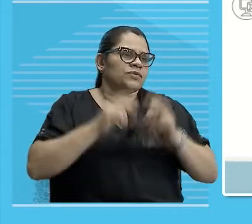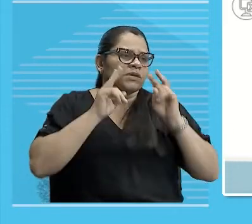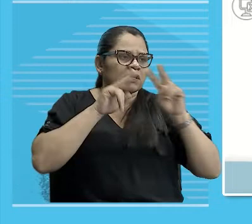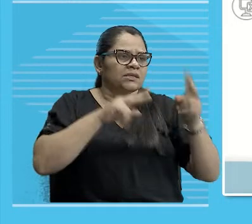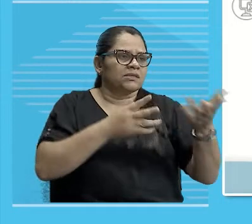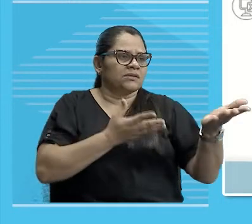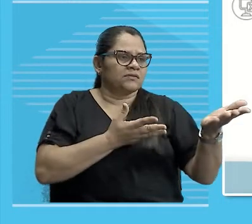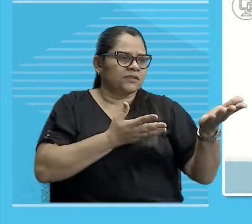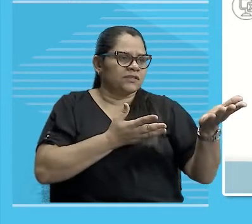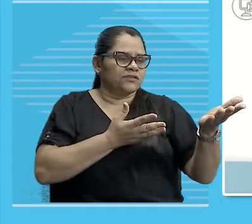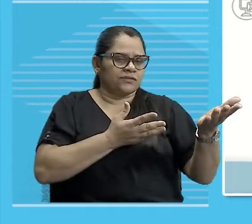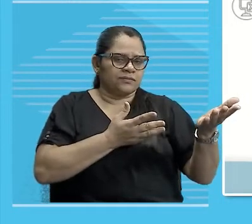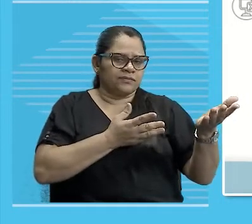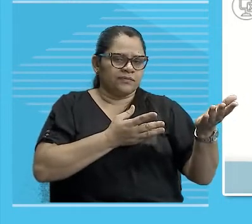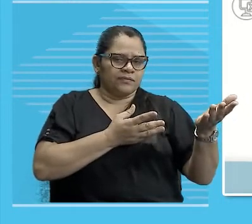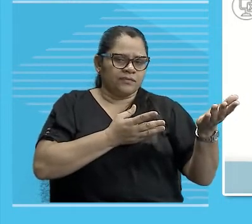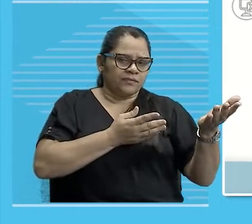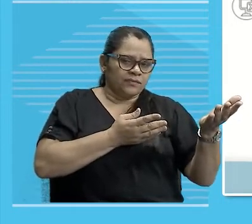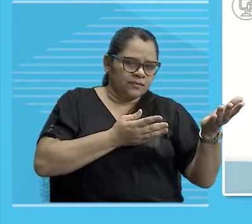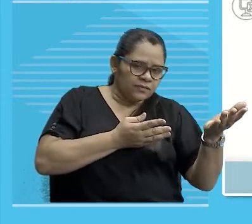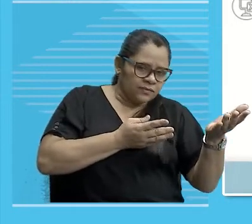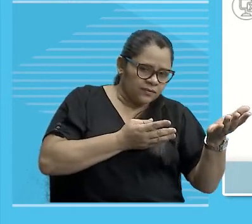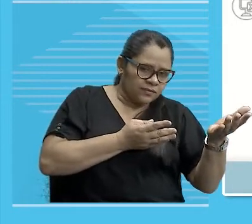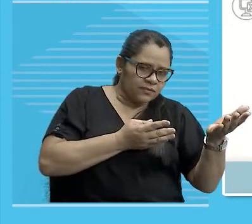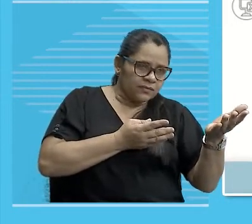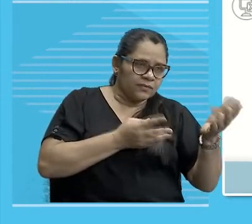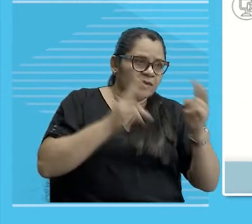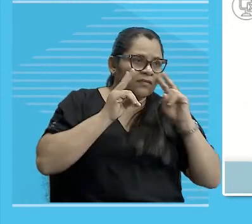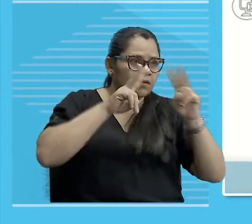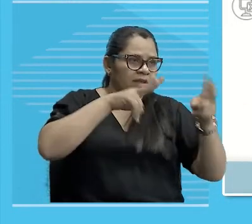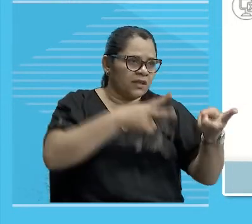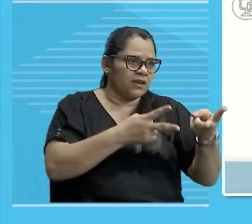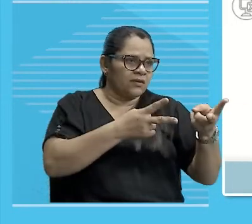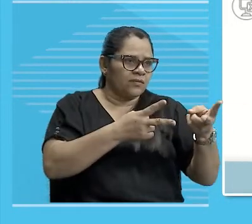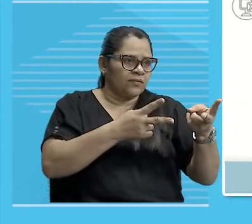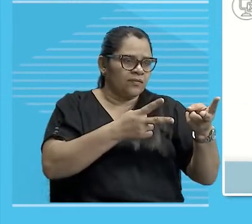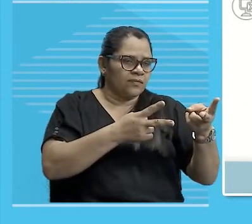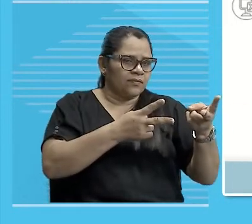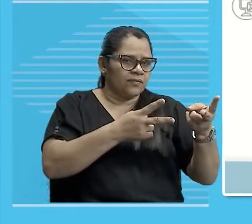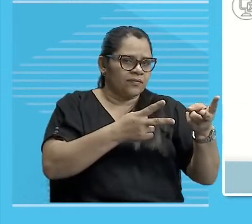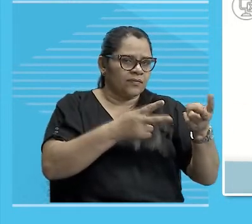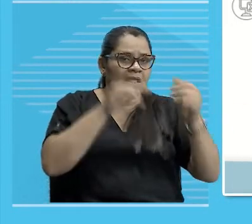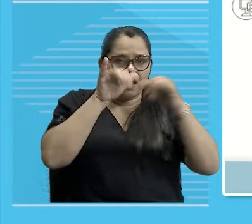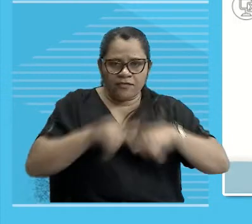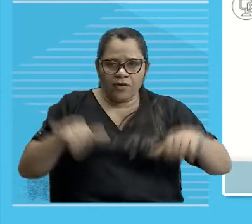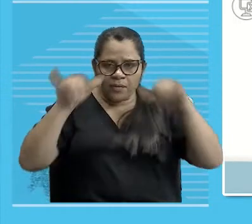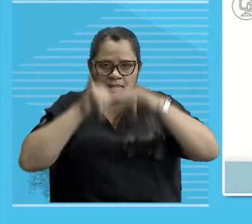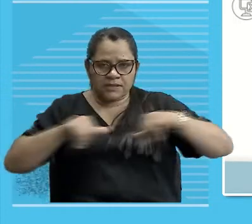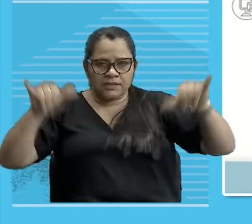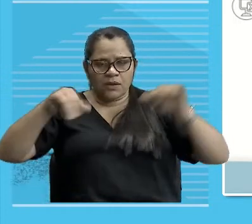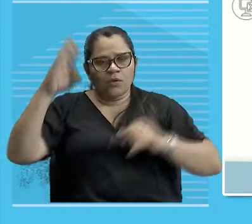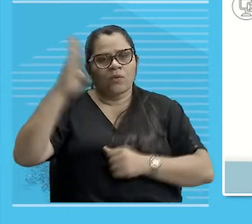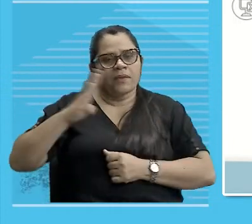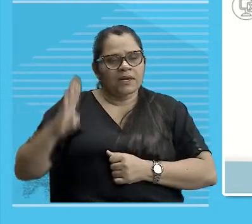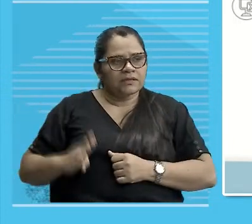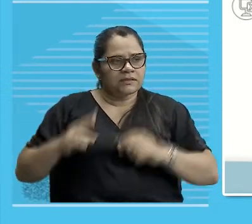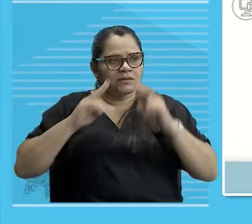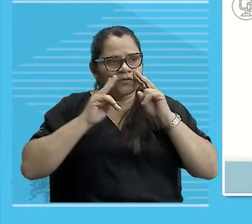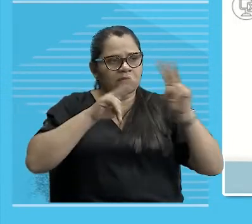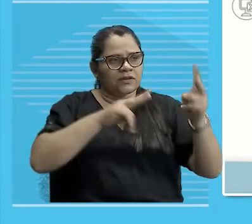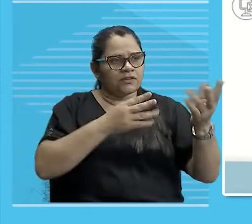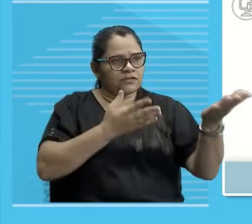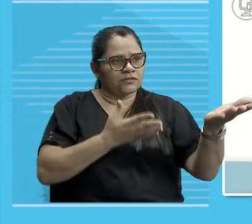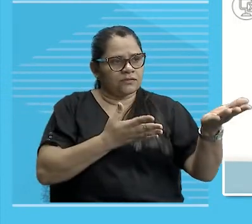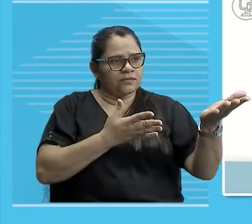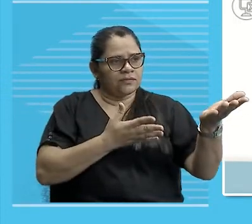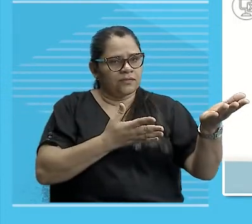Bom, olha aí o que... Viu esta notícia? O Brasil é o país com maior prevalência de ansiedade do mundo. Olha o que é a ansiedade